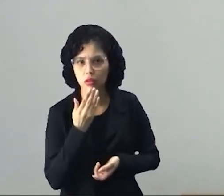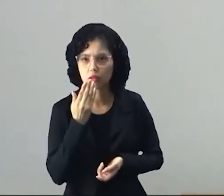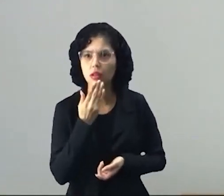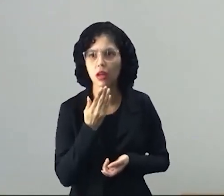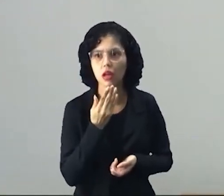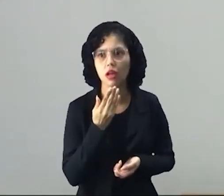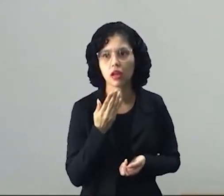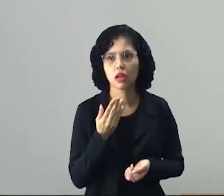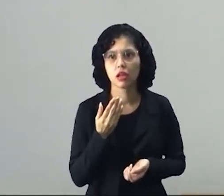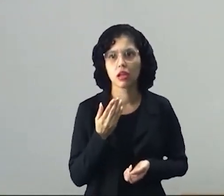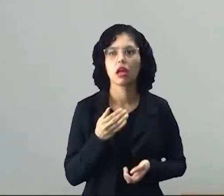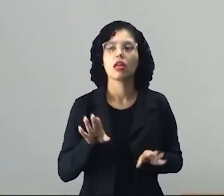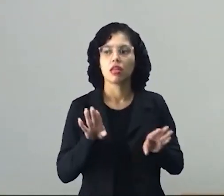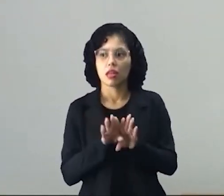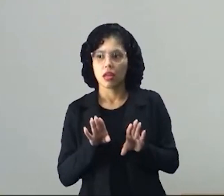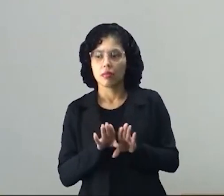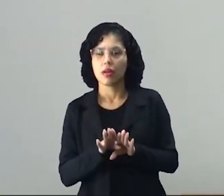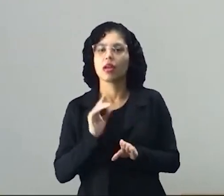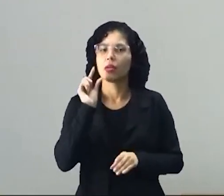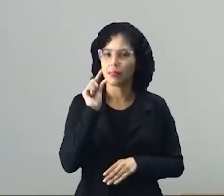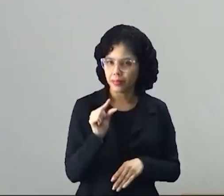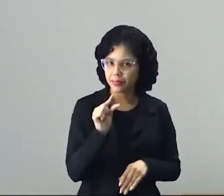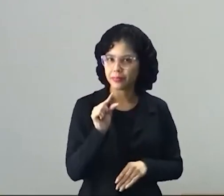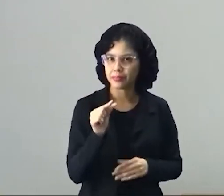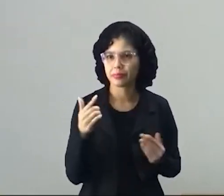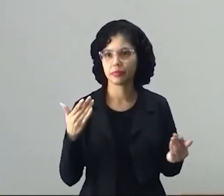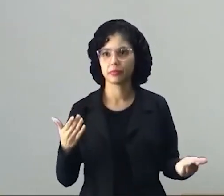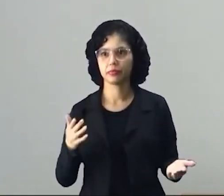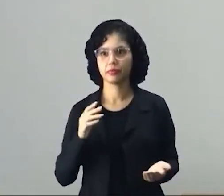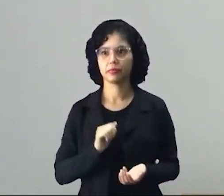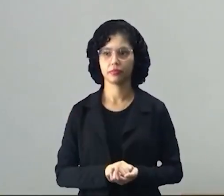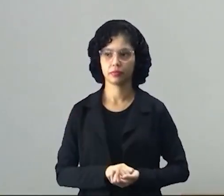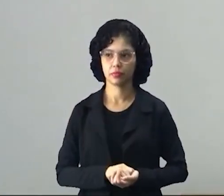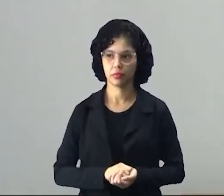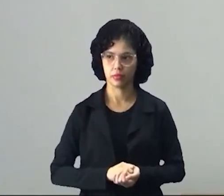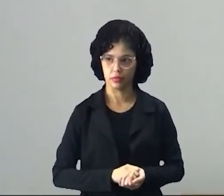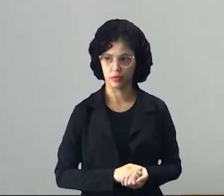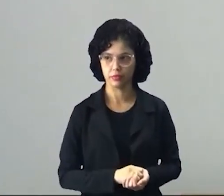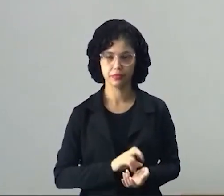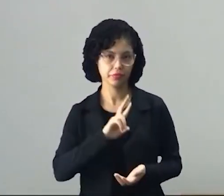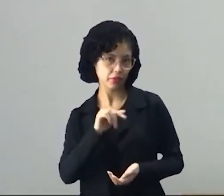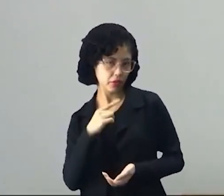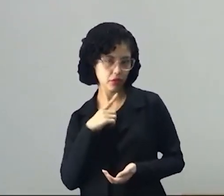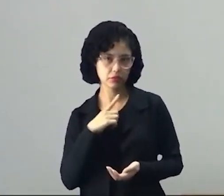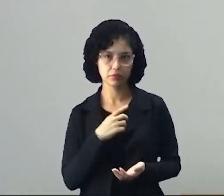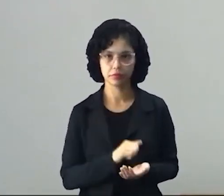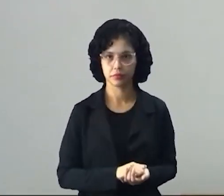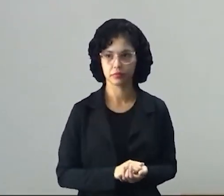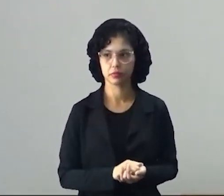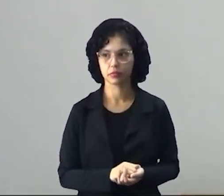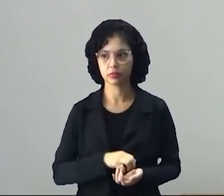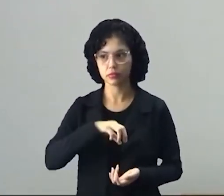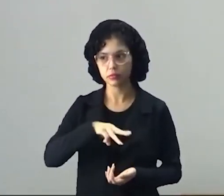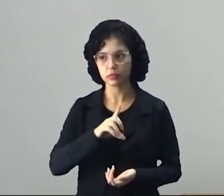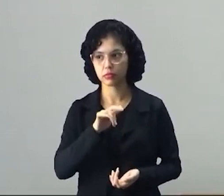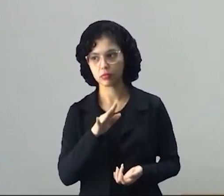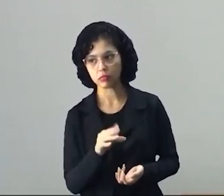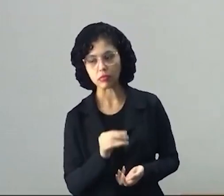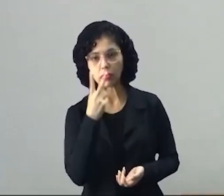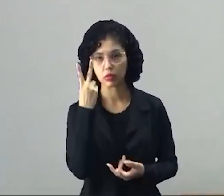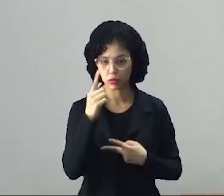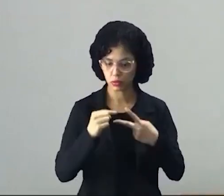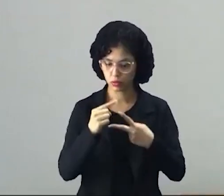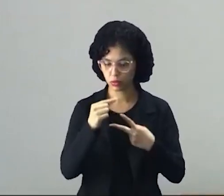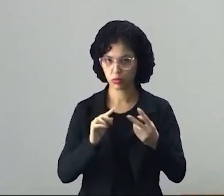Os quinidários de água doce também são espécies mais raras. E aí vai ter as suas exceções. E os moluscos também a gente vai ter nos